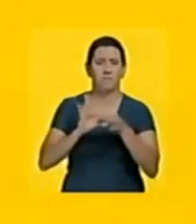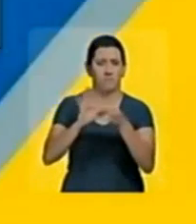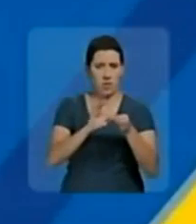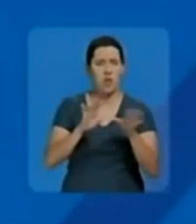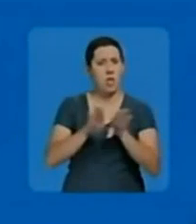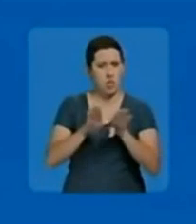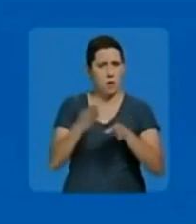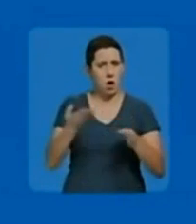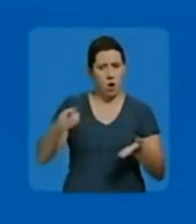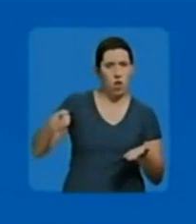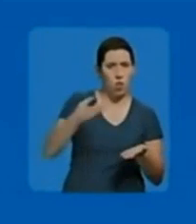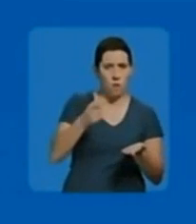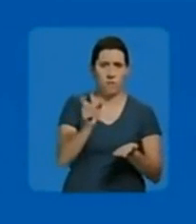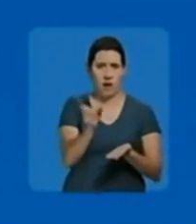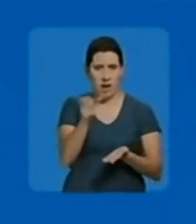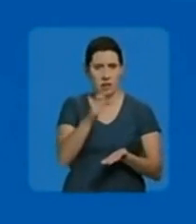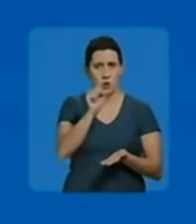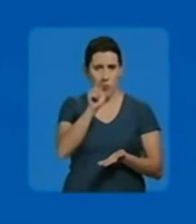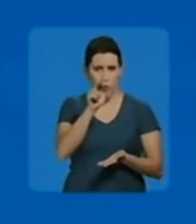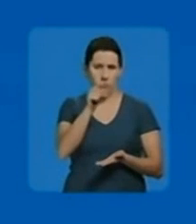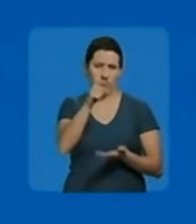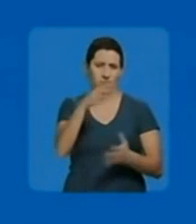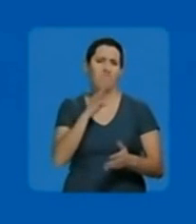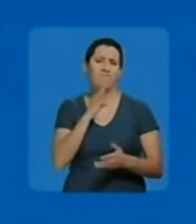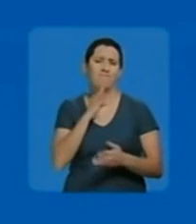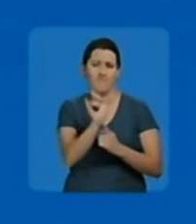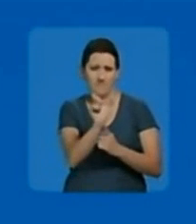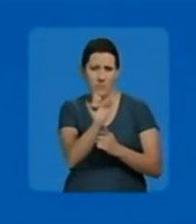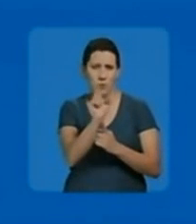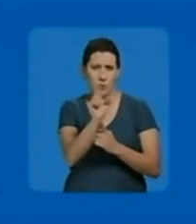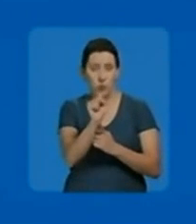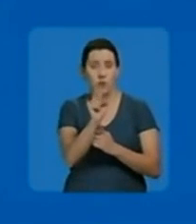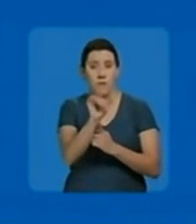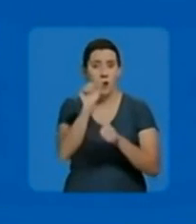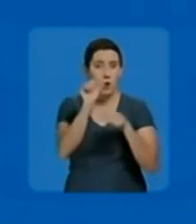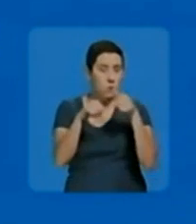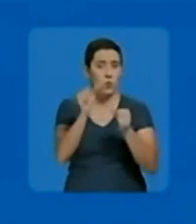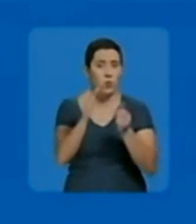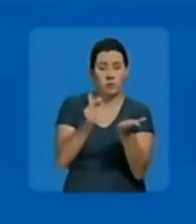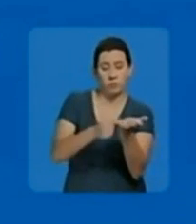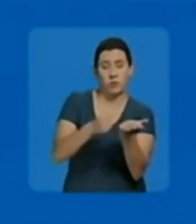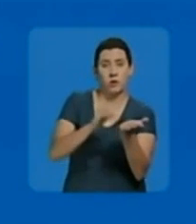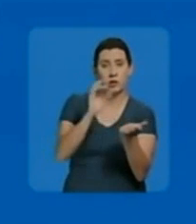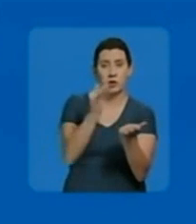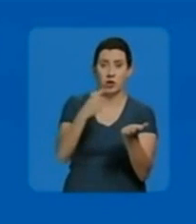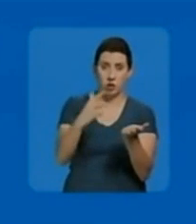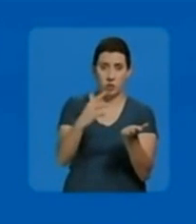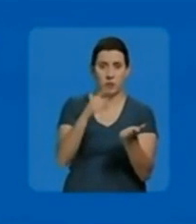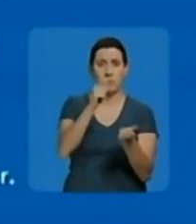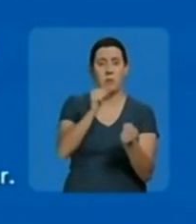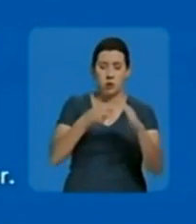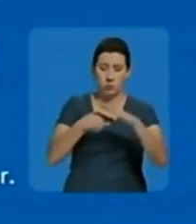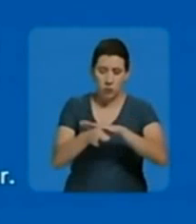invés de inventar um novo cartão, você vai usar o cartão do SUS, que você já conhece. Ele vai virar cartão eletrônico, com chip e